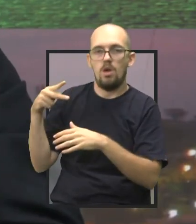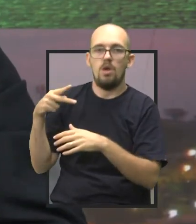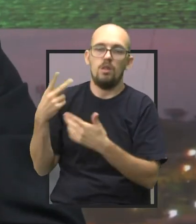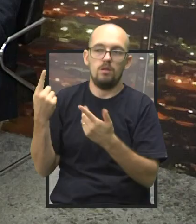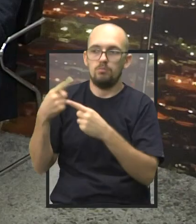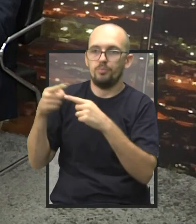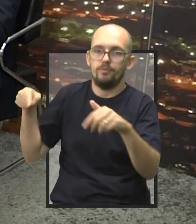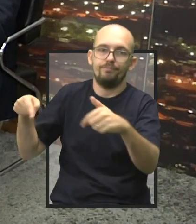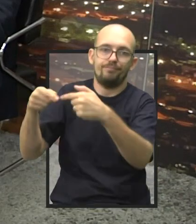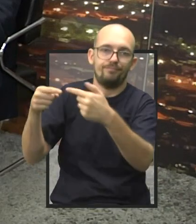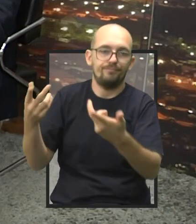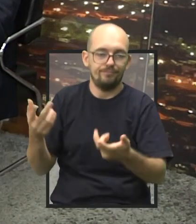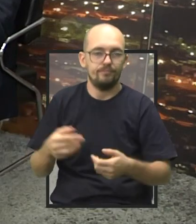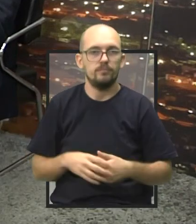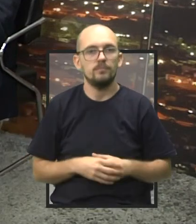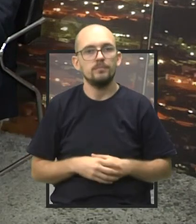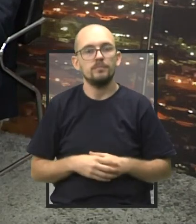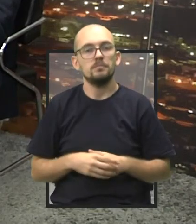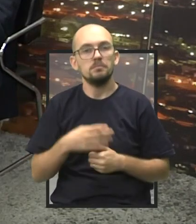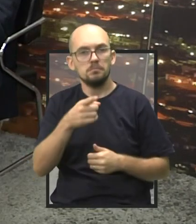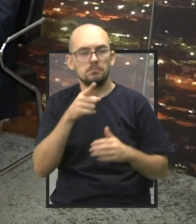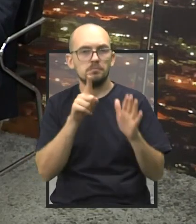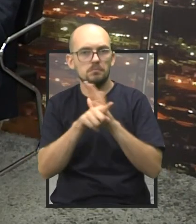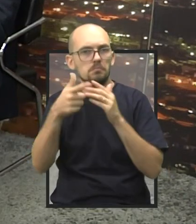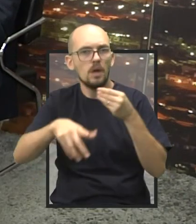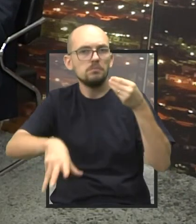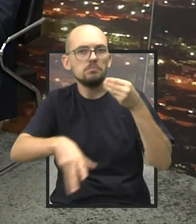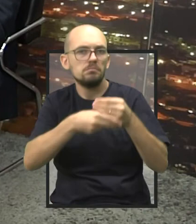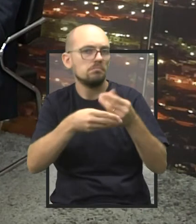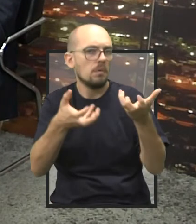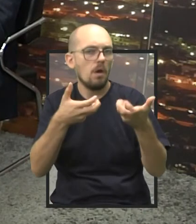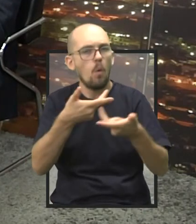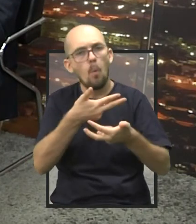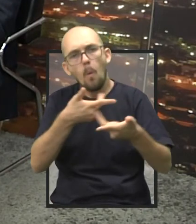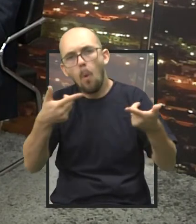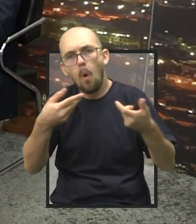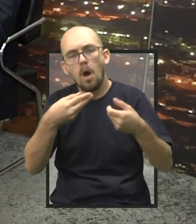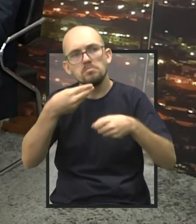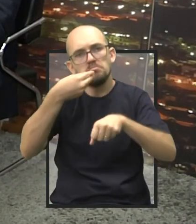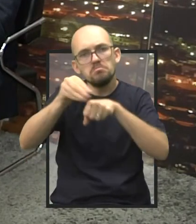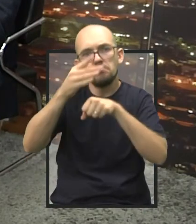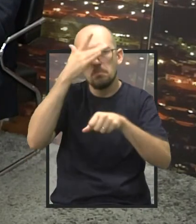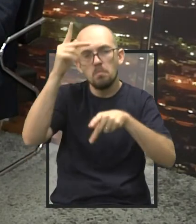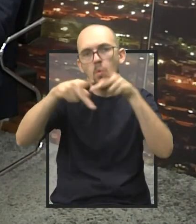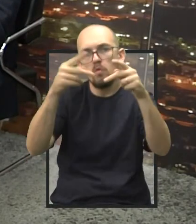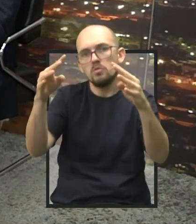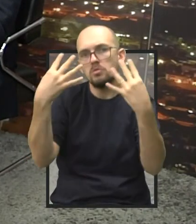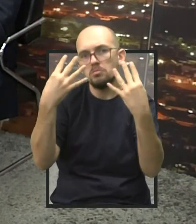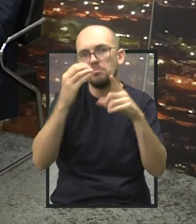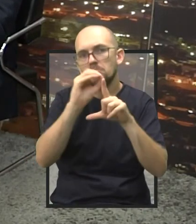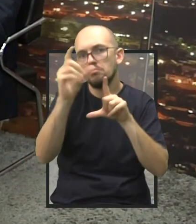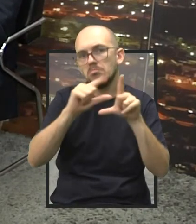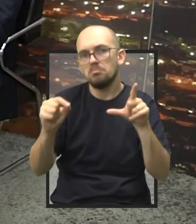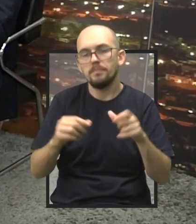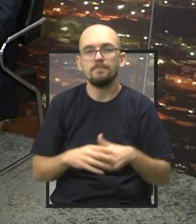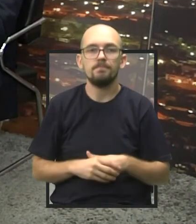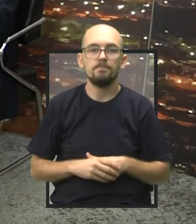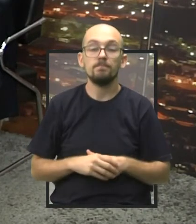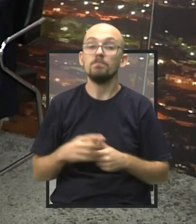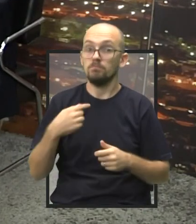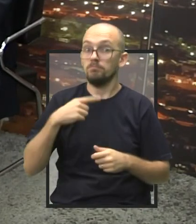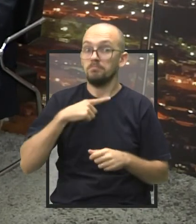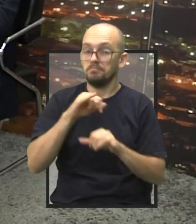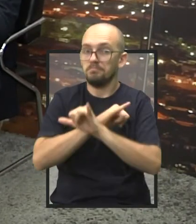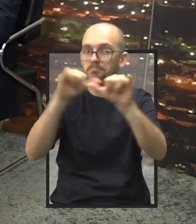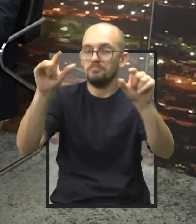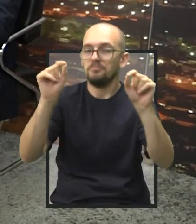Econômica Federal. Juliano, você tem mais alguma informação que gostaria de passar para os telespectadores da TV Câmara? Eu tenho que a gente vai abrir